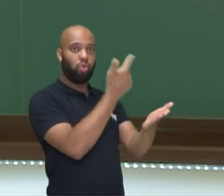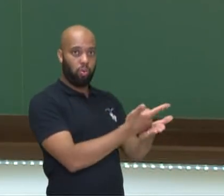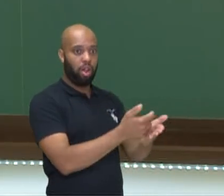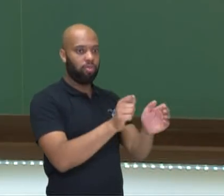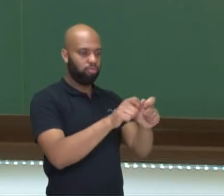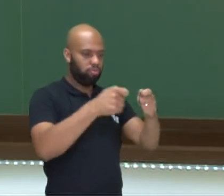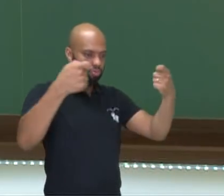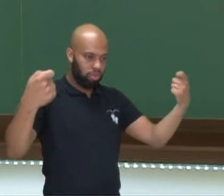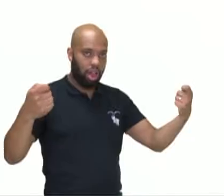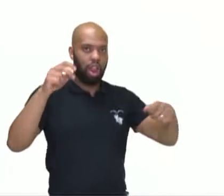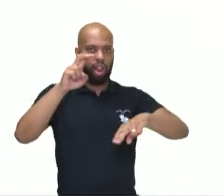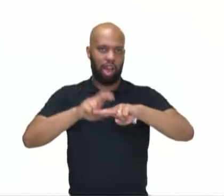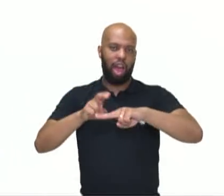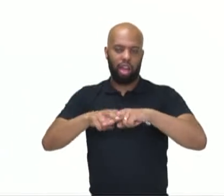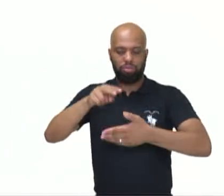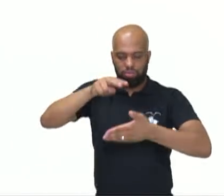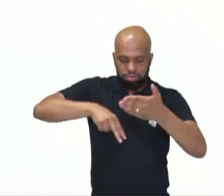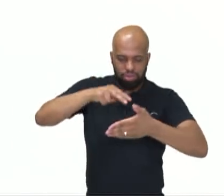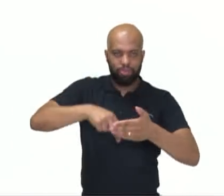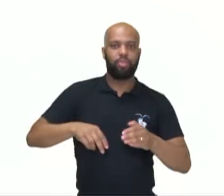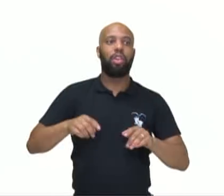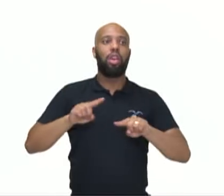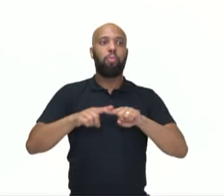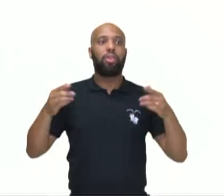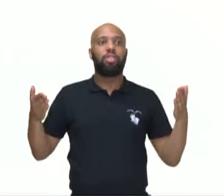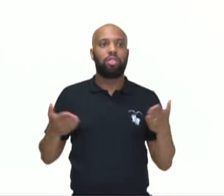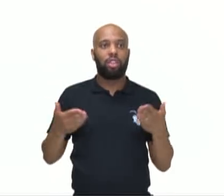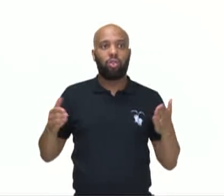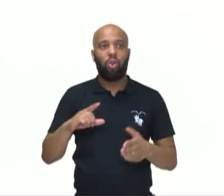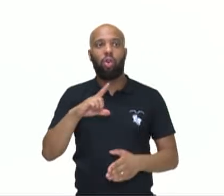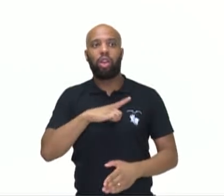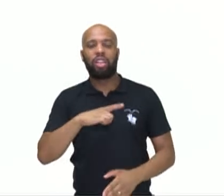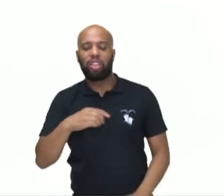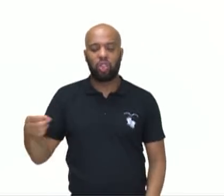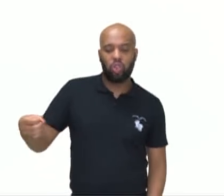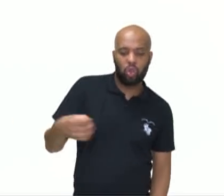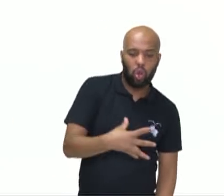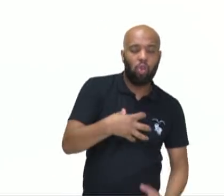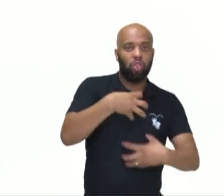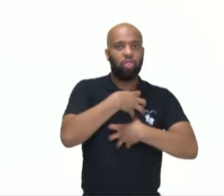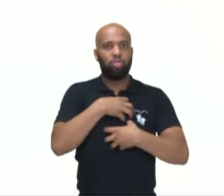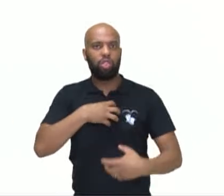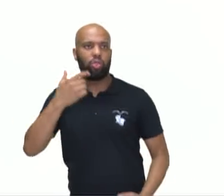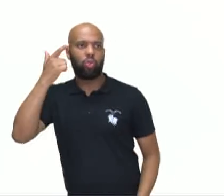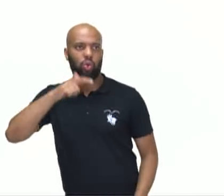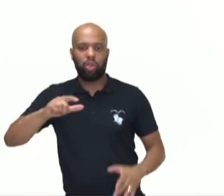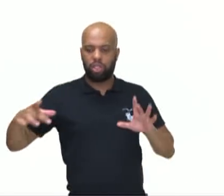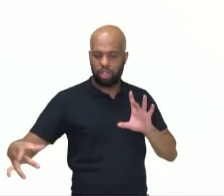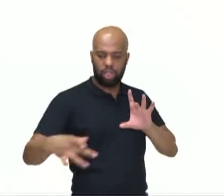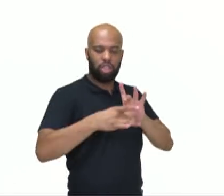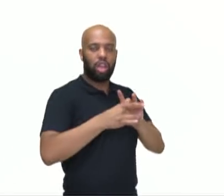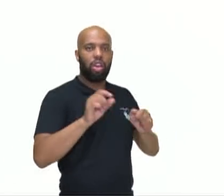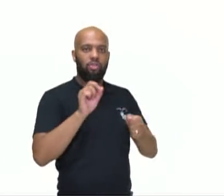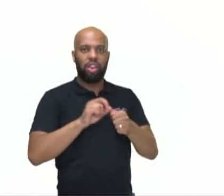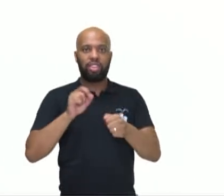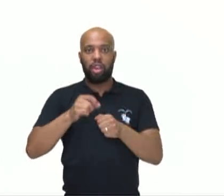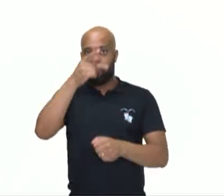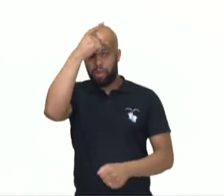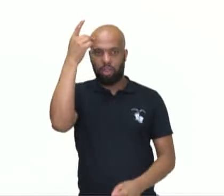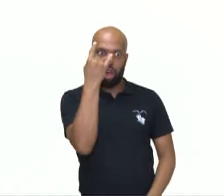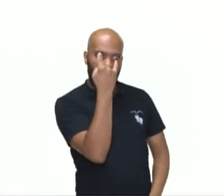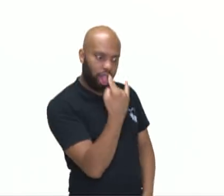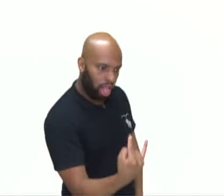exemplo. Então, com veículos online procurando novas formas de enganjar, né, de chamar os